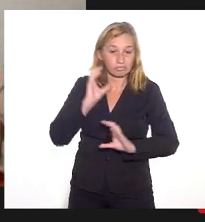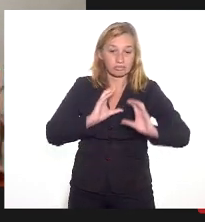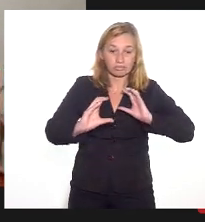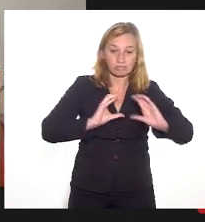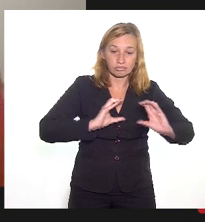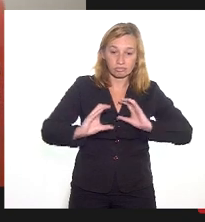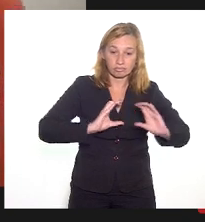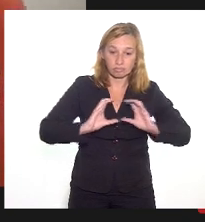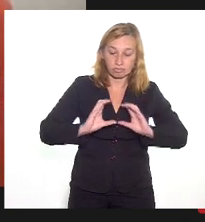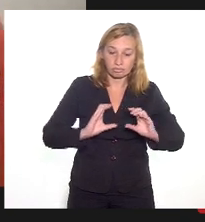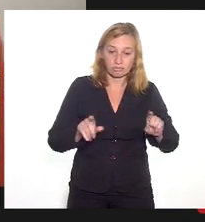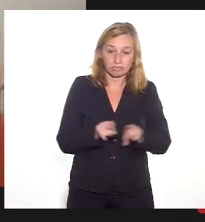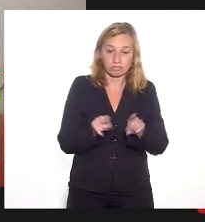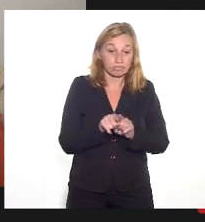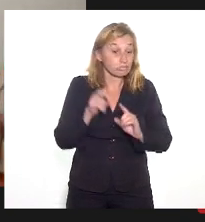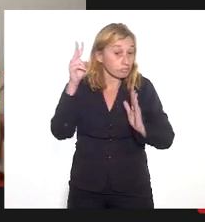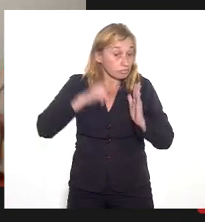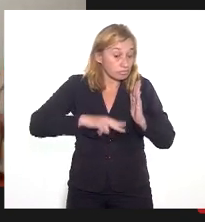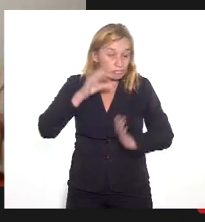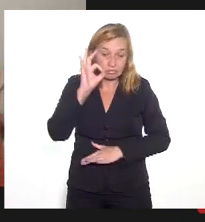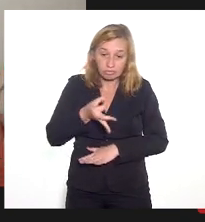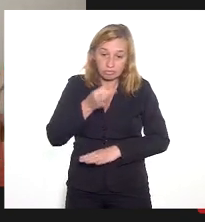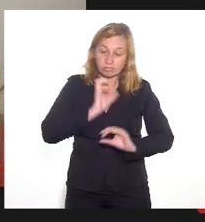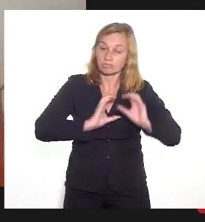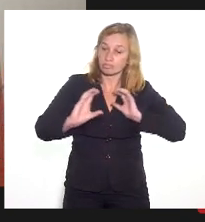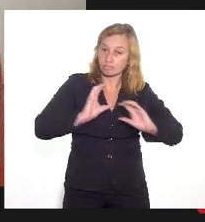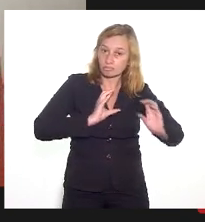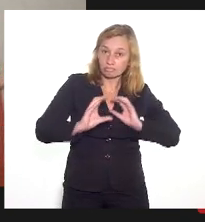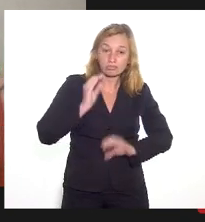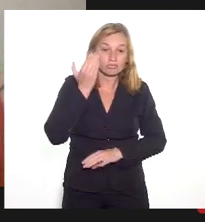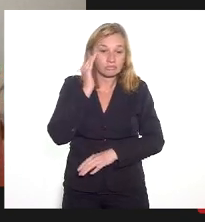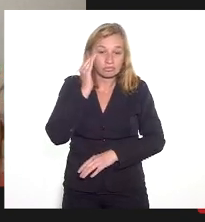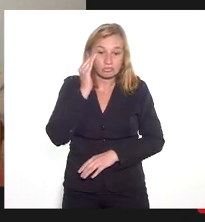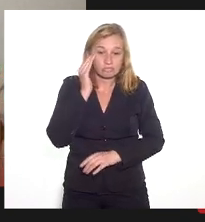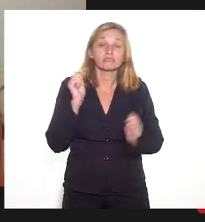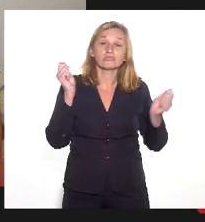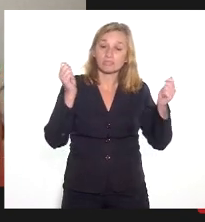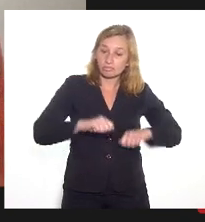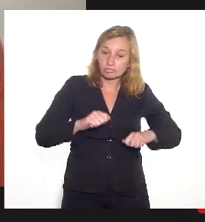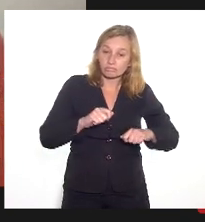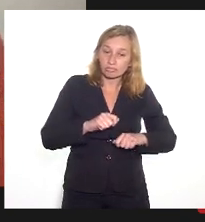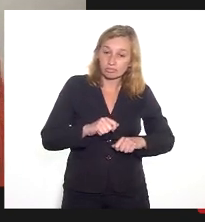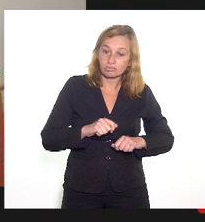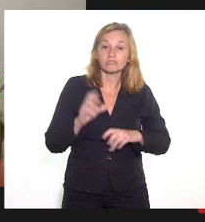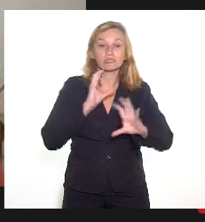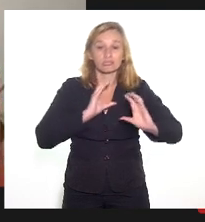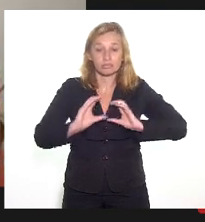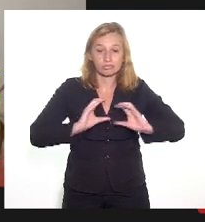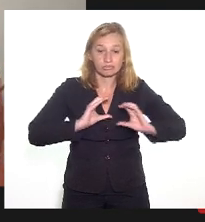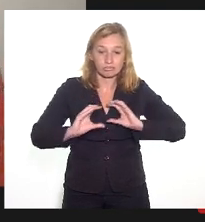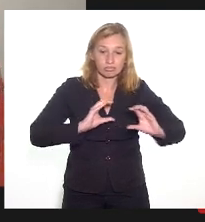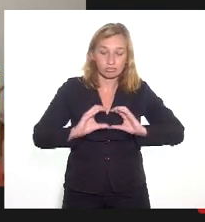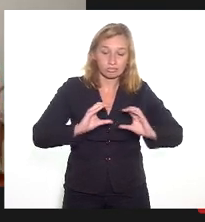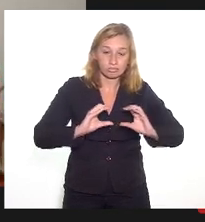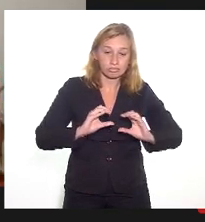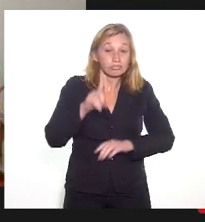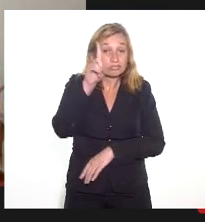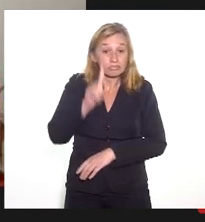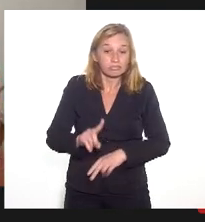sobre os meios de comunicação e a leitura crítica sobre esses meios, entendendo a possibilidade da comunicação como um